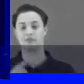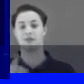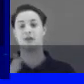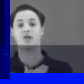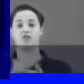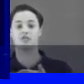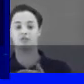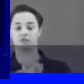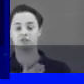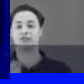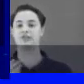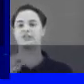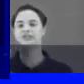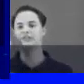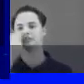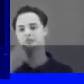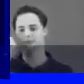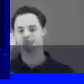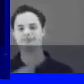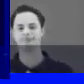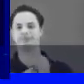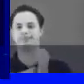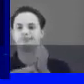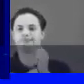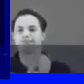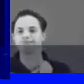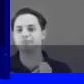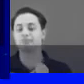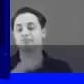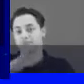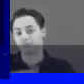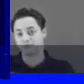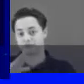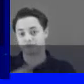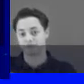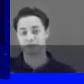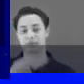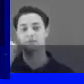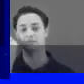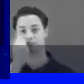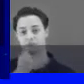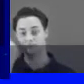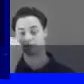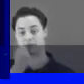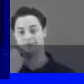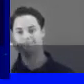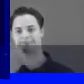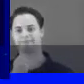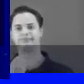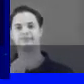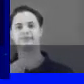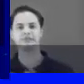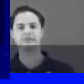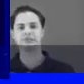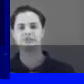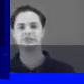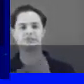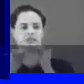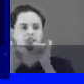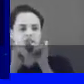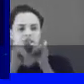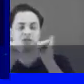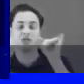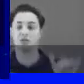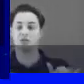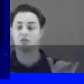sendo muito maltratada pelo STF. Van Raten pediu ajude os brasileiros abrindo